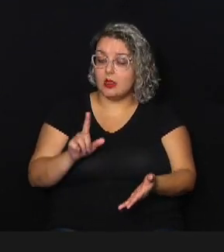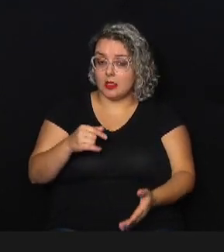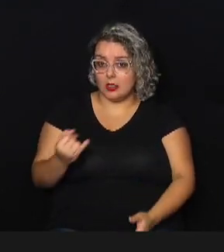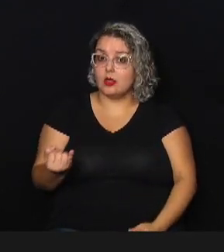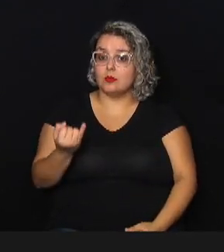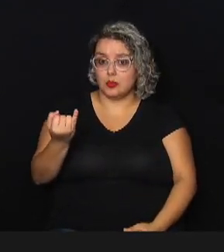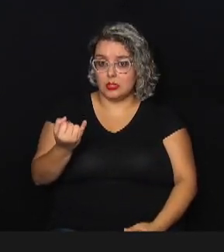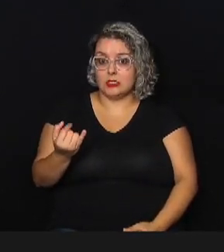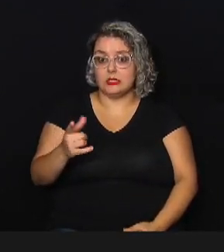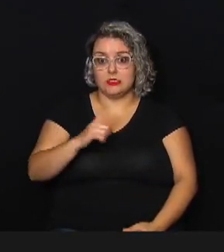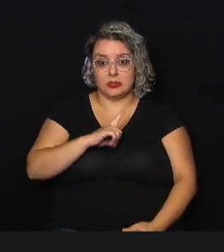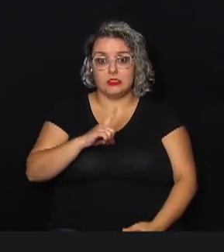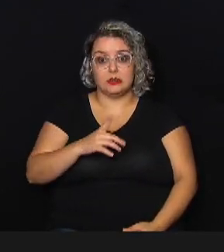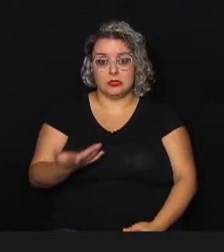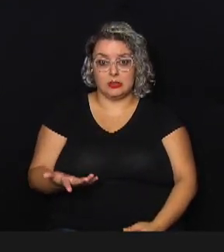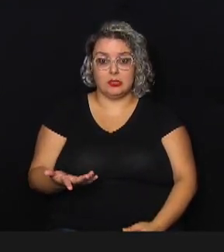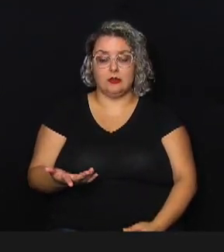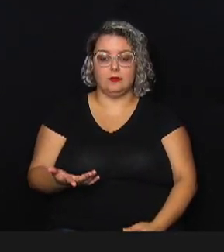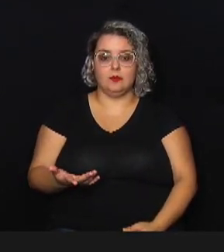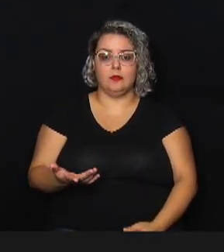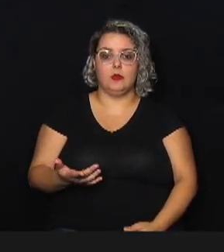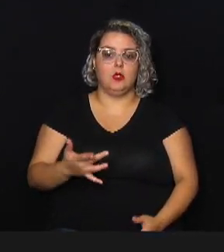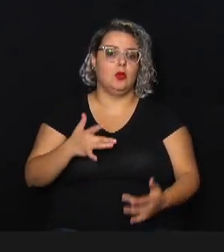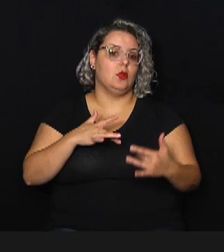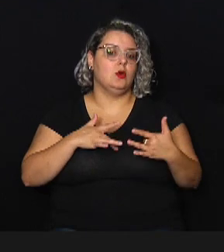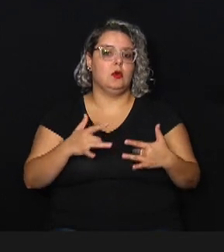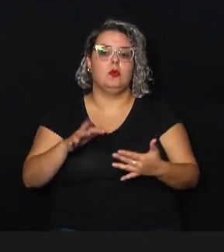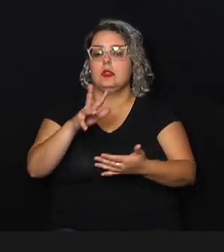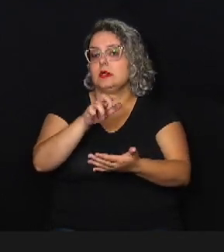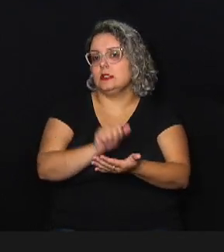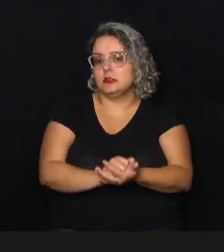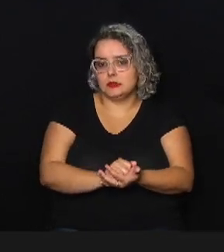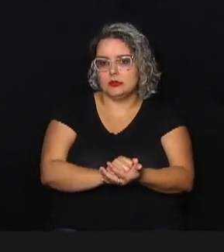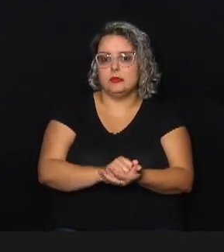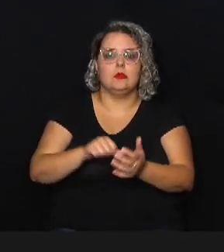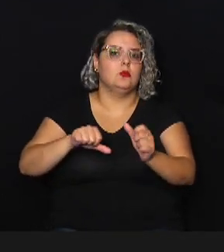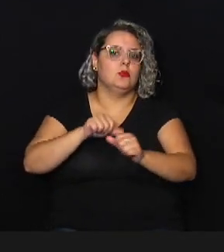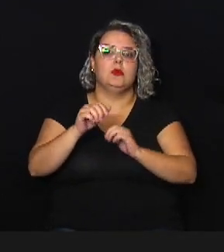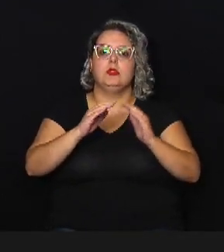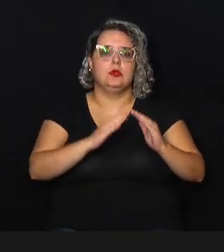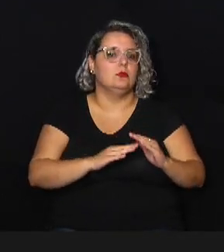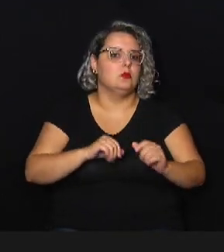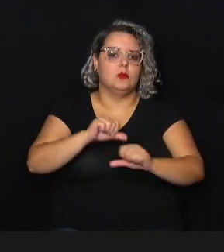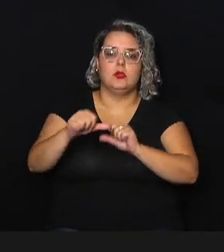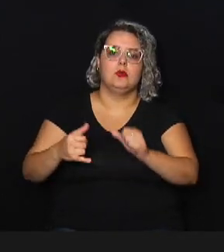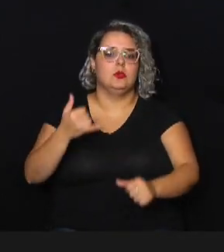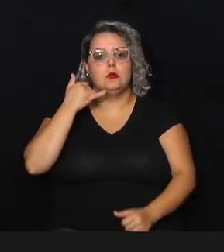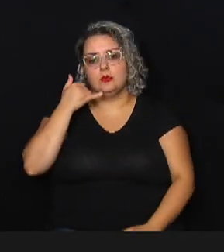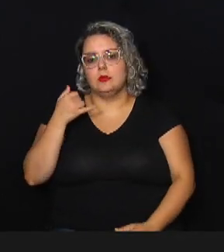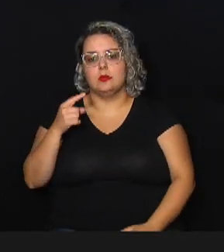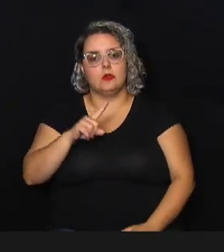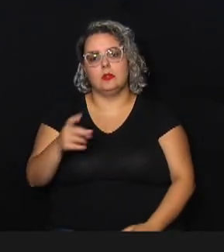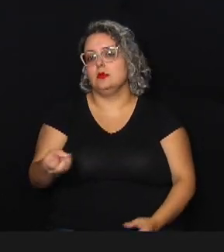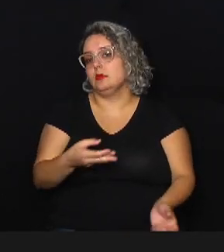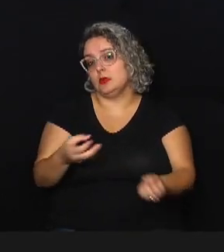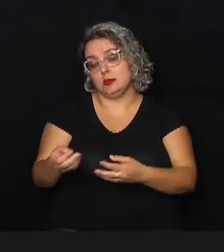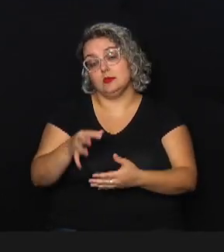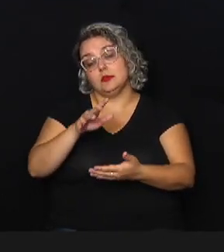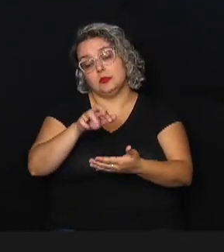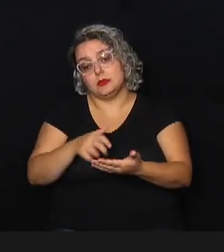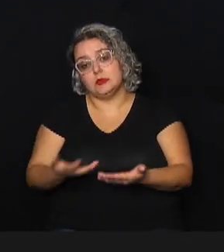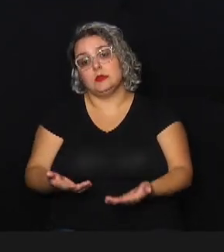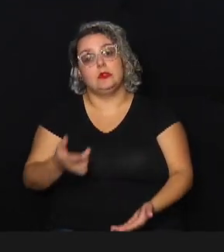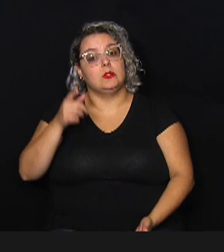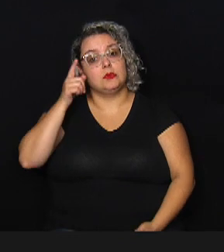muito assim, o doador foi lá, se cadastrou, mudou de casa, mudou de telefone, não atualiza os dados, e aí você não